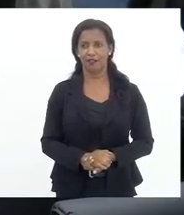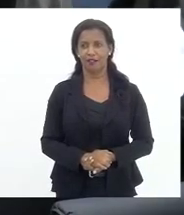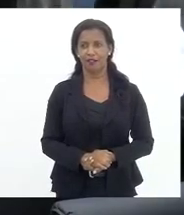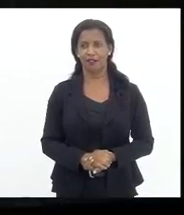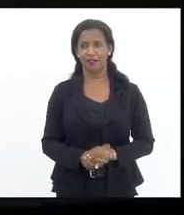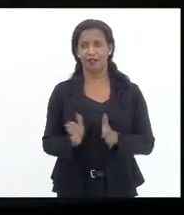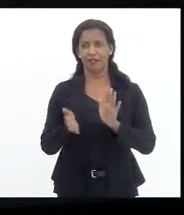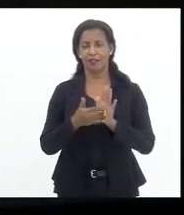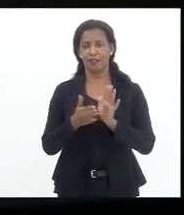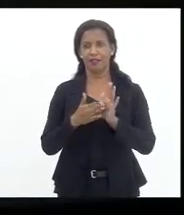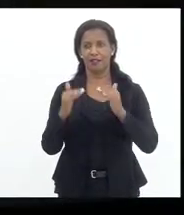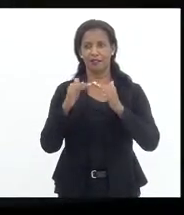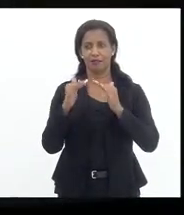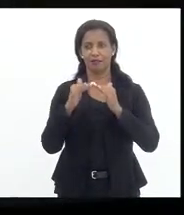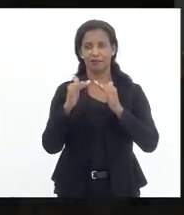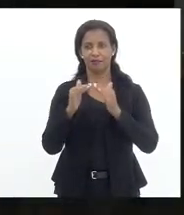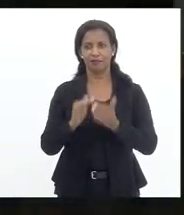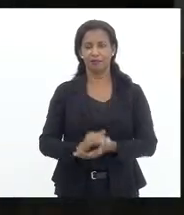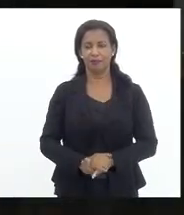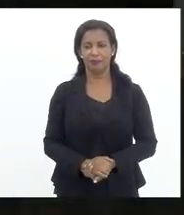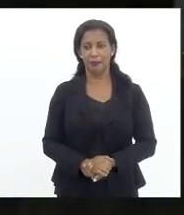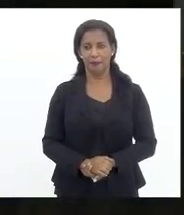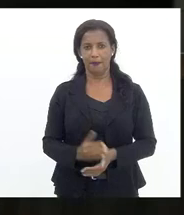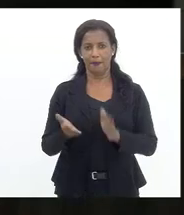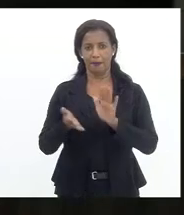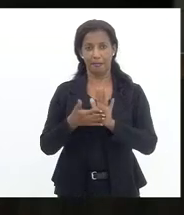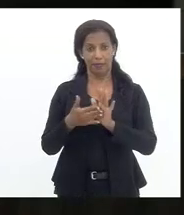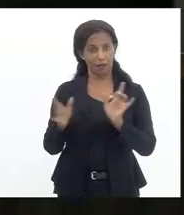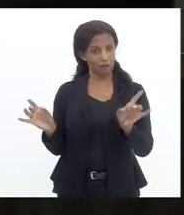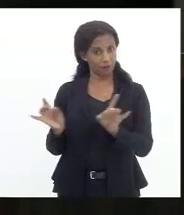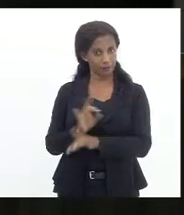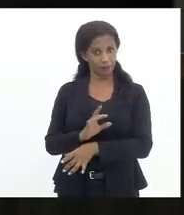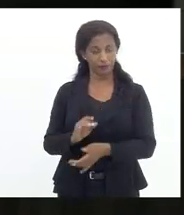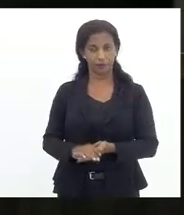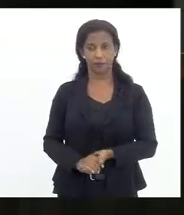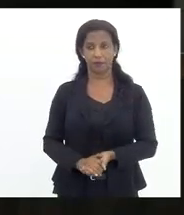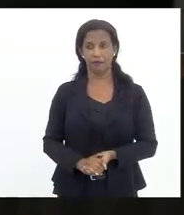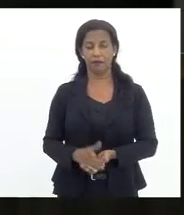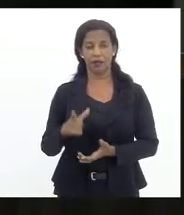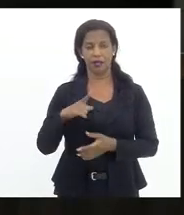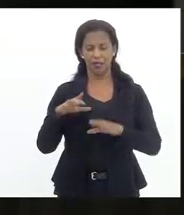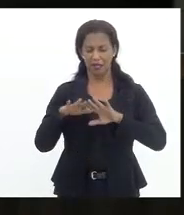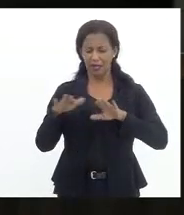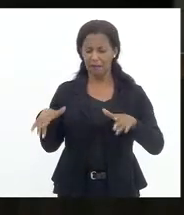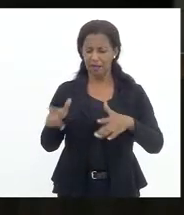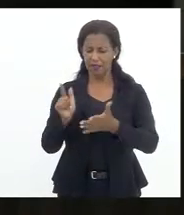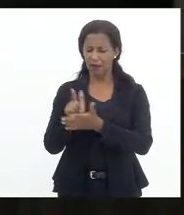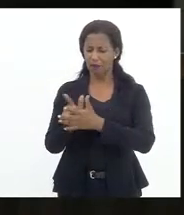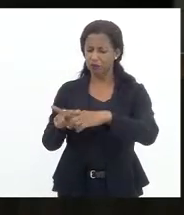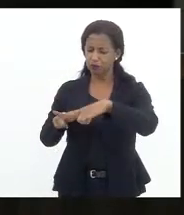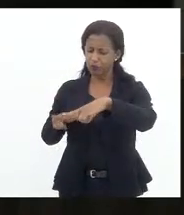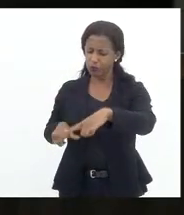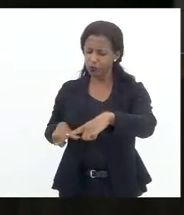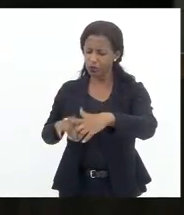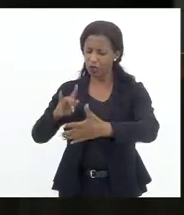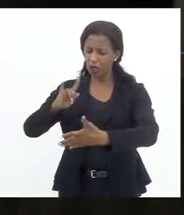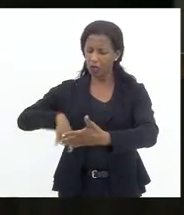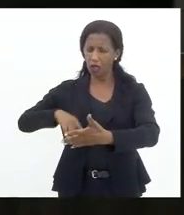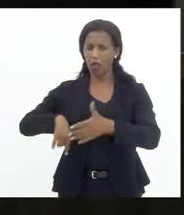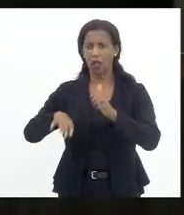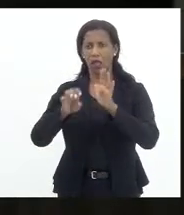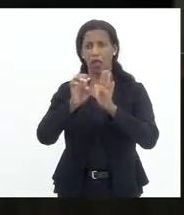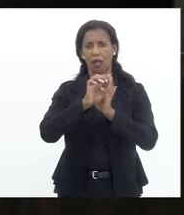O parecer é favorável, presidente. Os pareceres emitidos, há sobre a mesa destaques para as